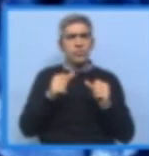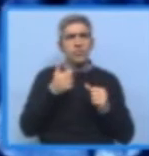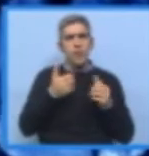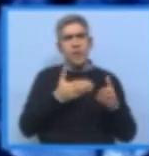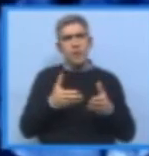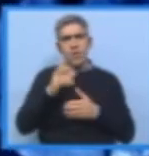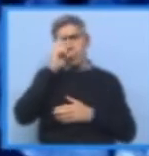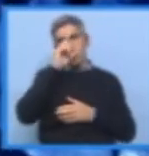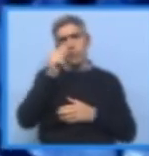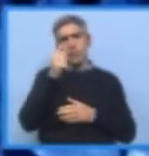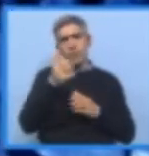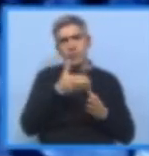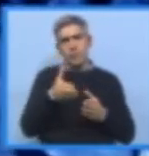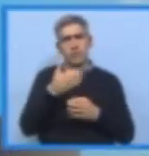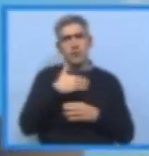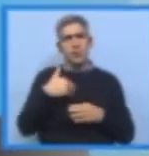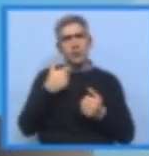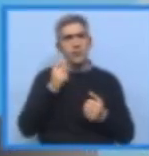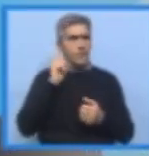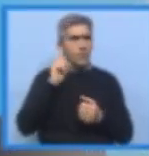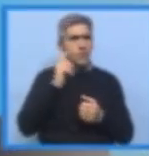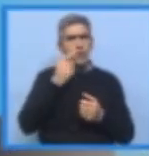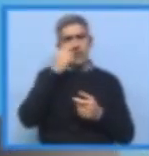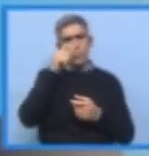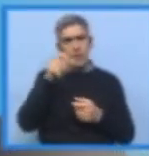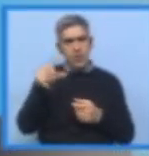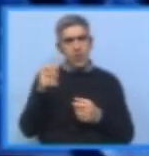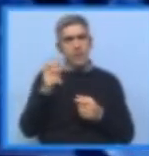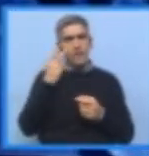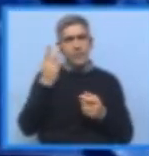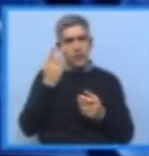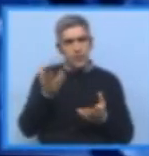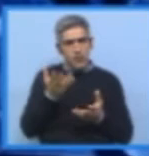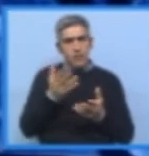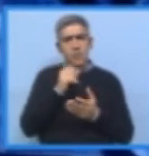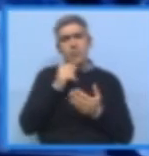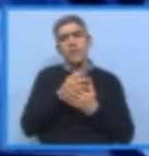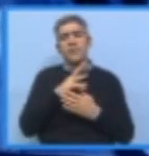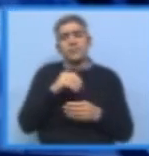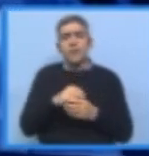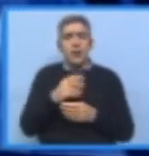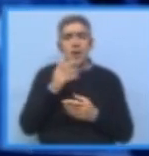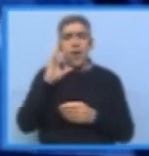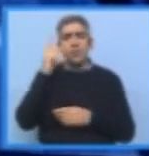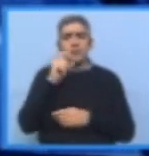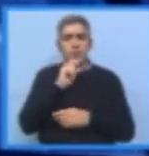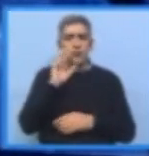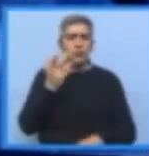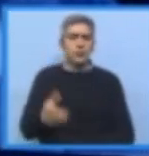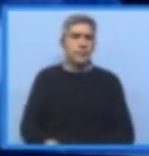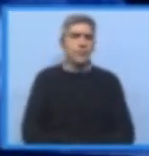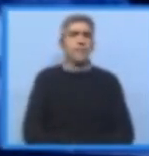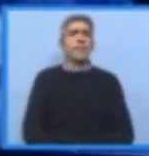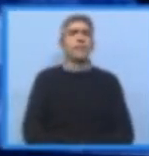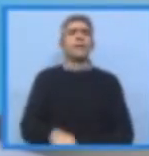caminho para andar, mas numa direção saudável de valorizar a vida humana e de integrar a morte como fazendo parte da vida.